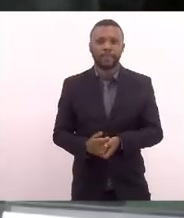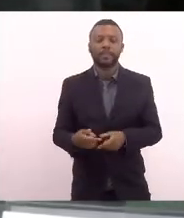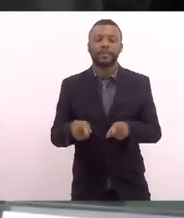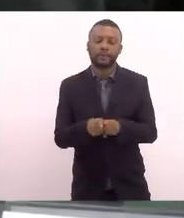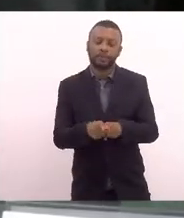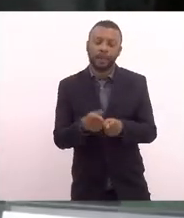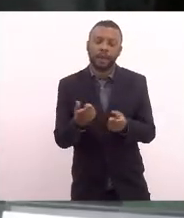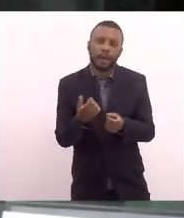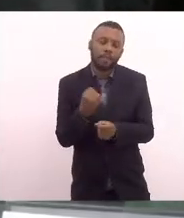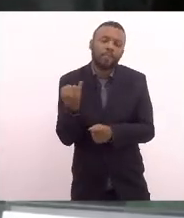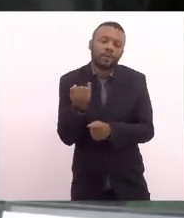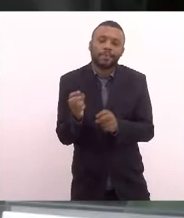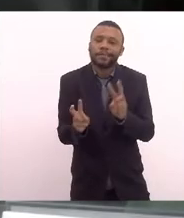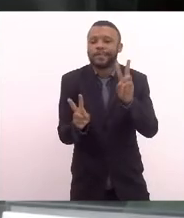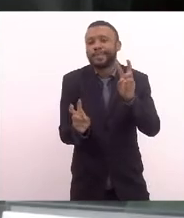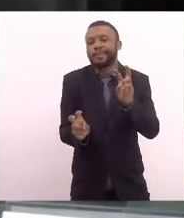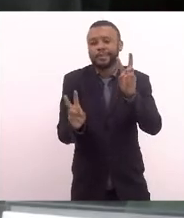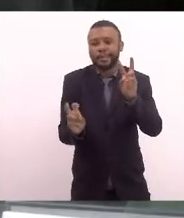citar, óbvio,